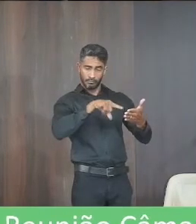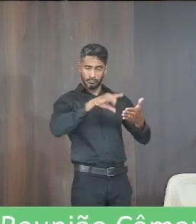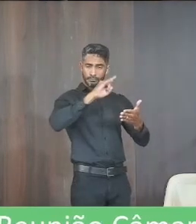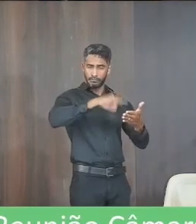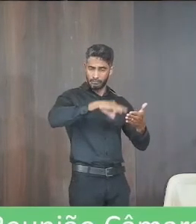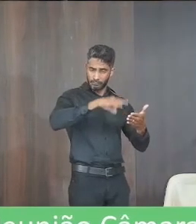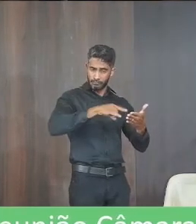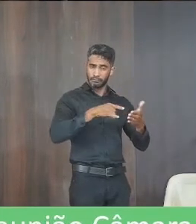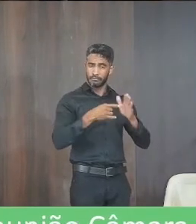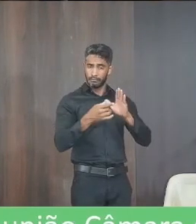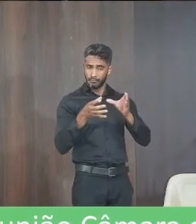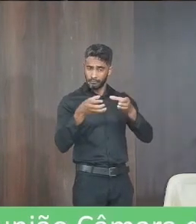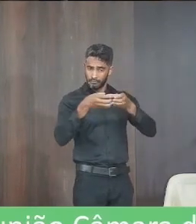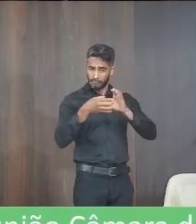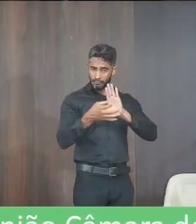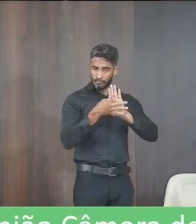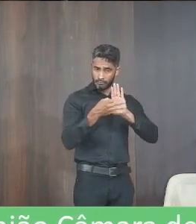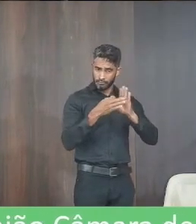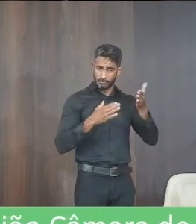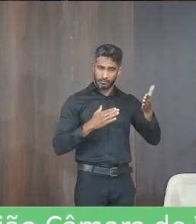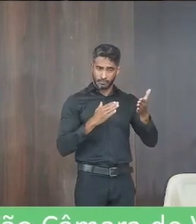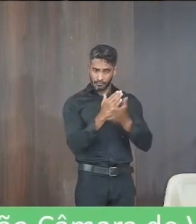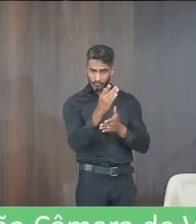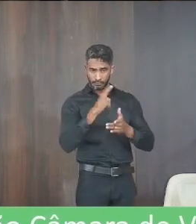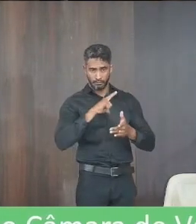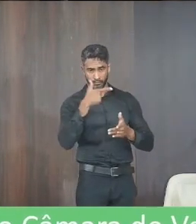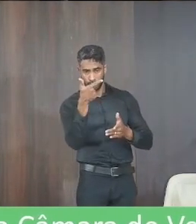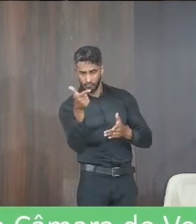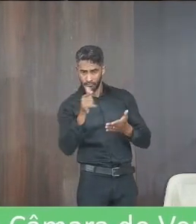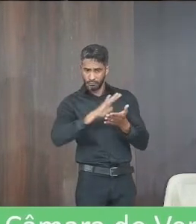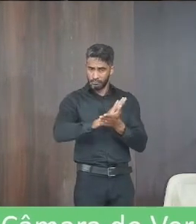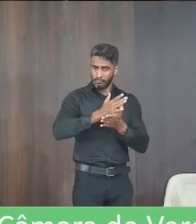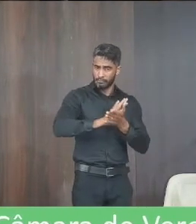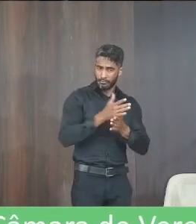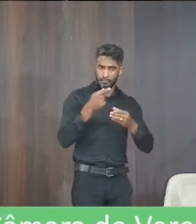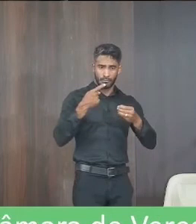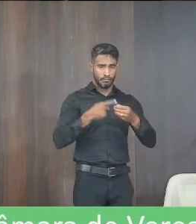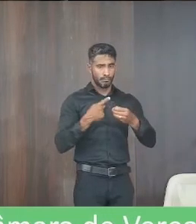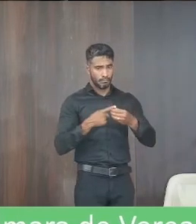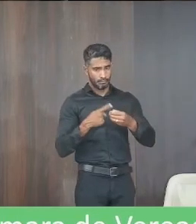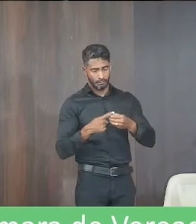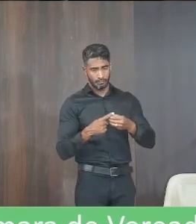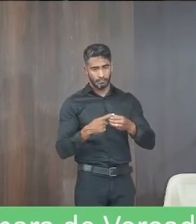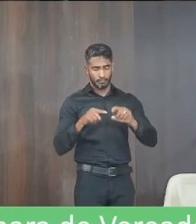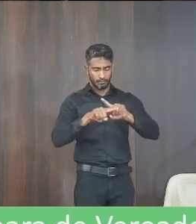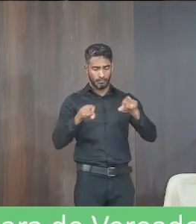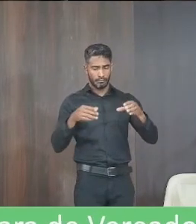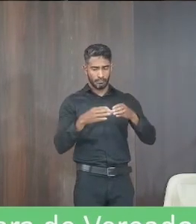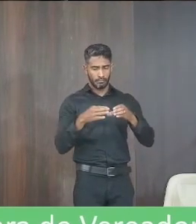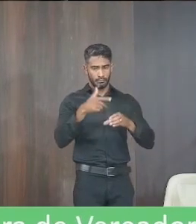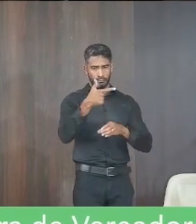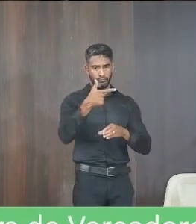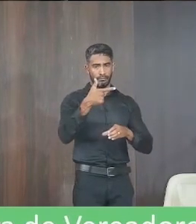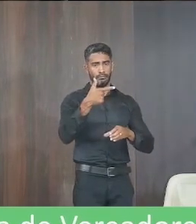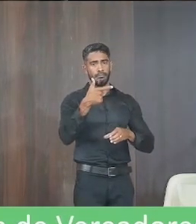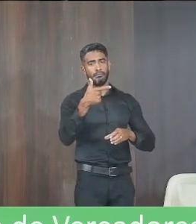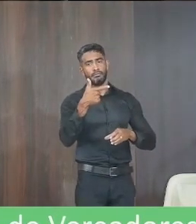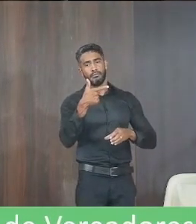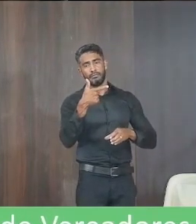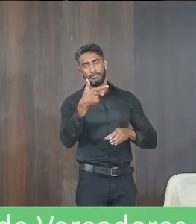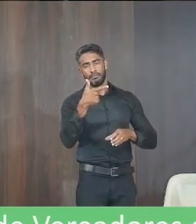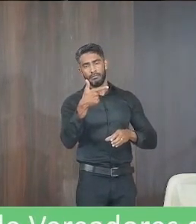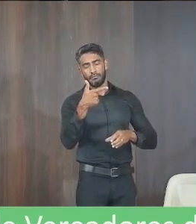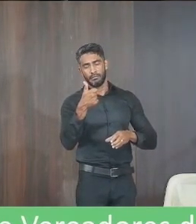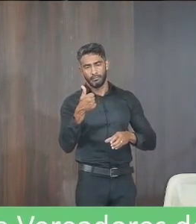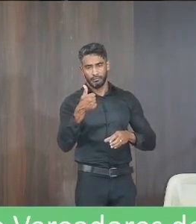matéria esta comissão opina pela sua aprovação por não vislumbrar nenhum prejuízo de ordem financeira ao município será na comissão 21 de novembro de 2022